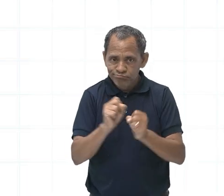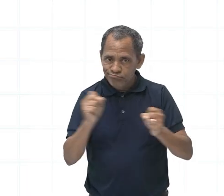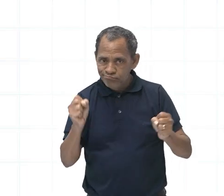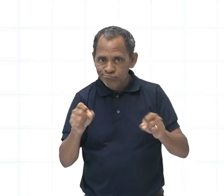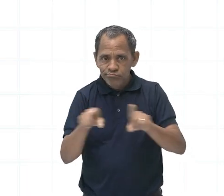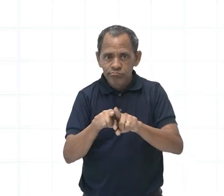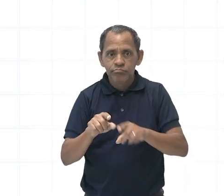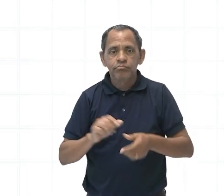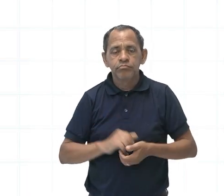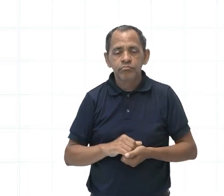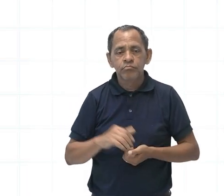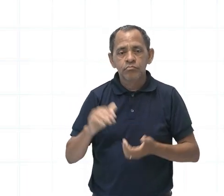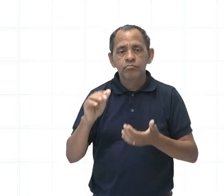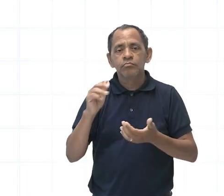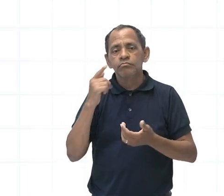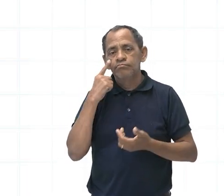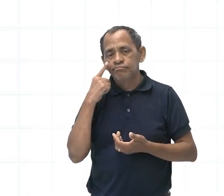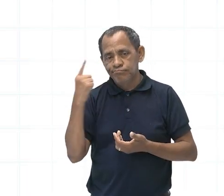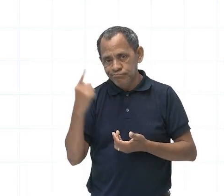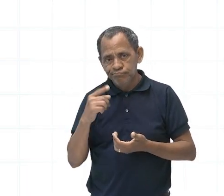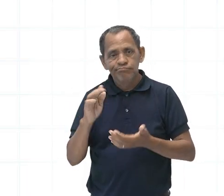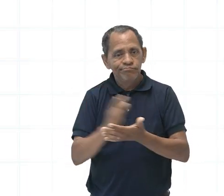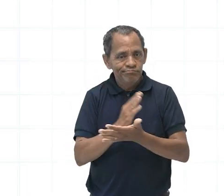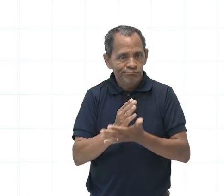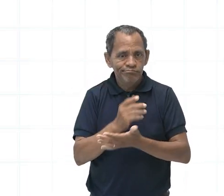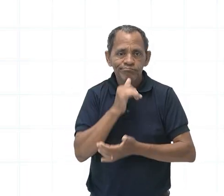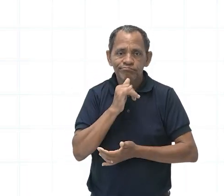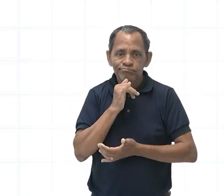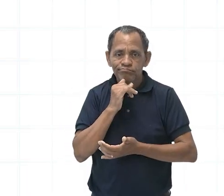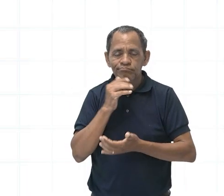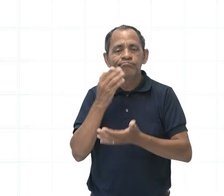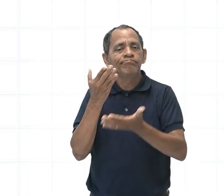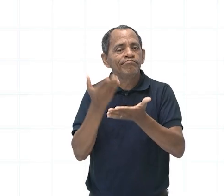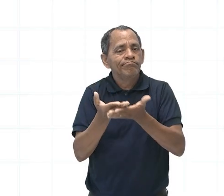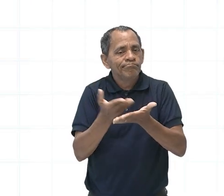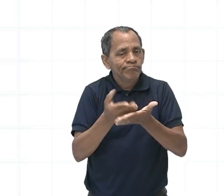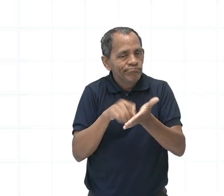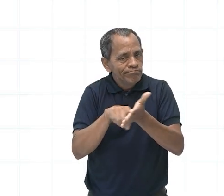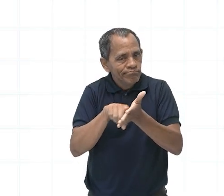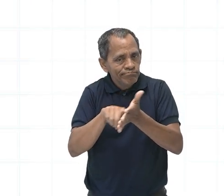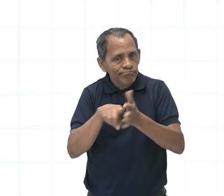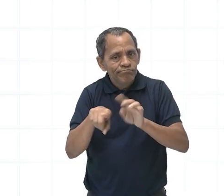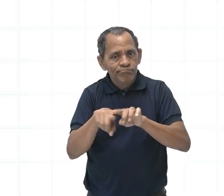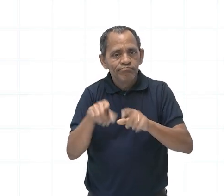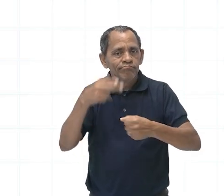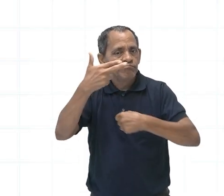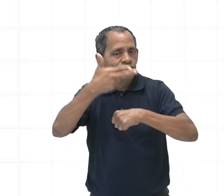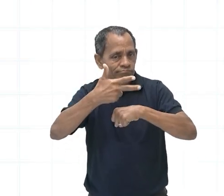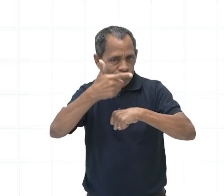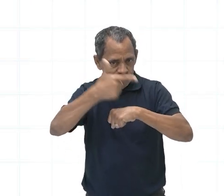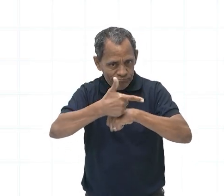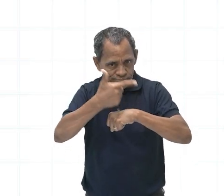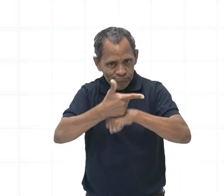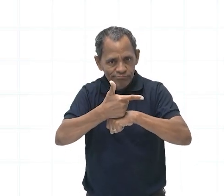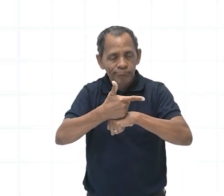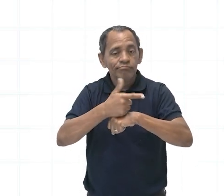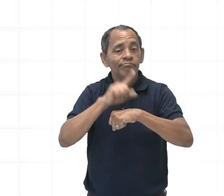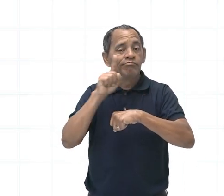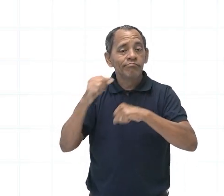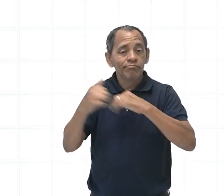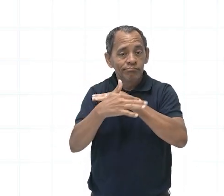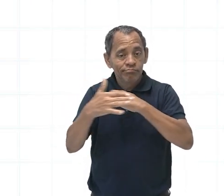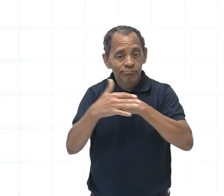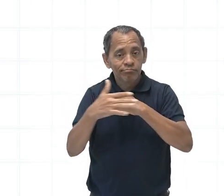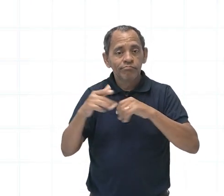são apenas alguns exemplos de um estudo que é mais amplo sobre o léxico da cidade de Parintins. Os estudos linguísticos, eles